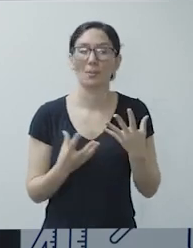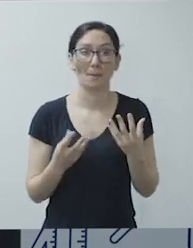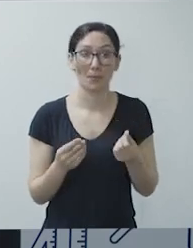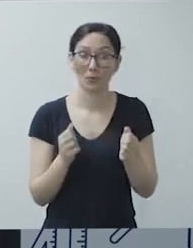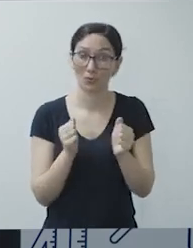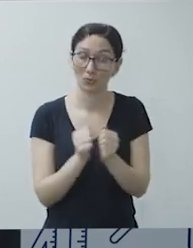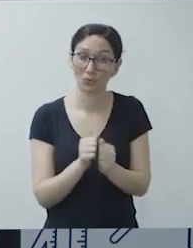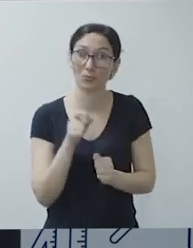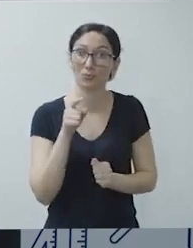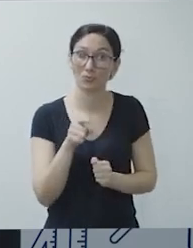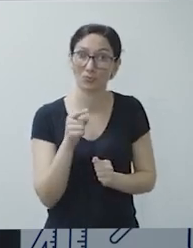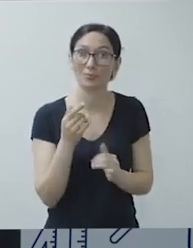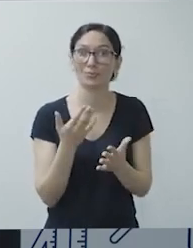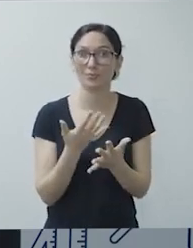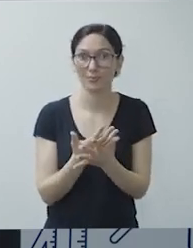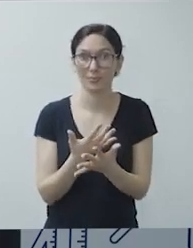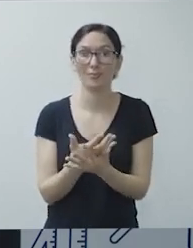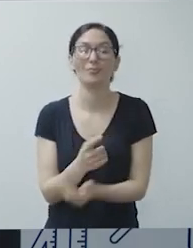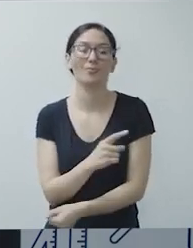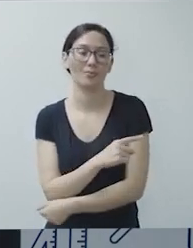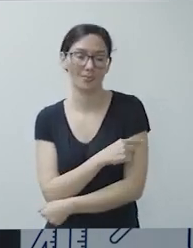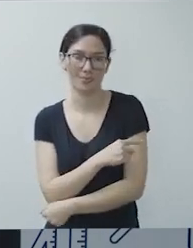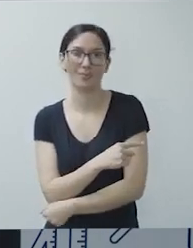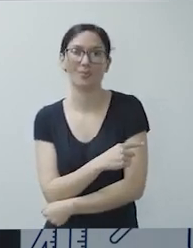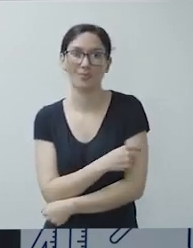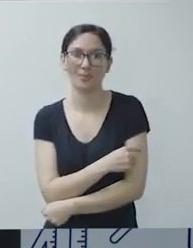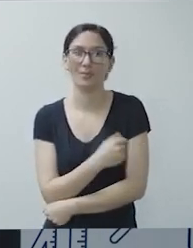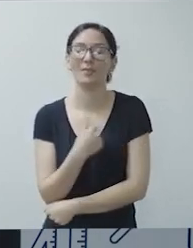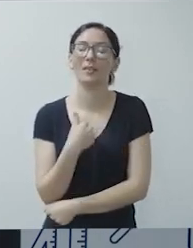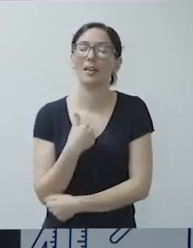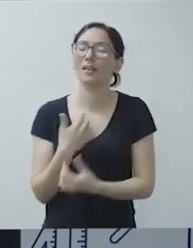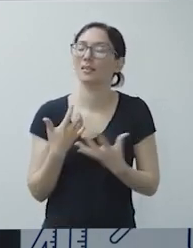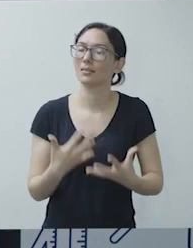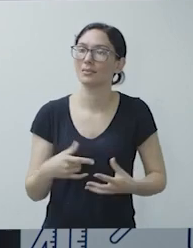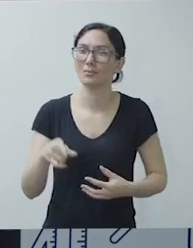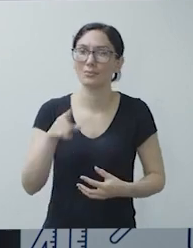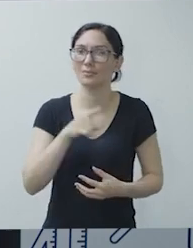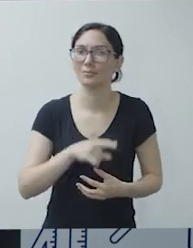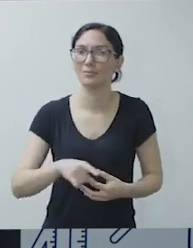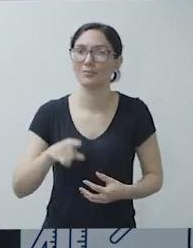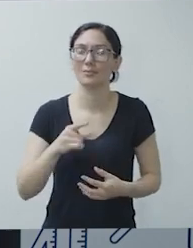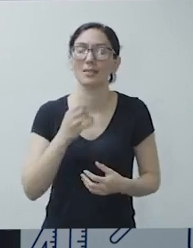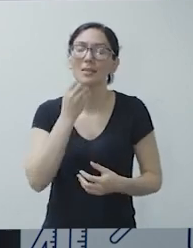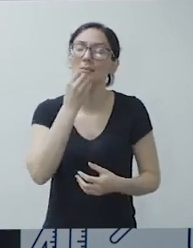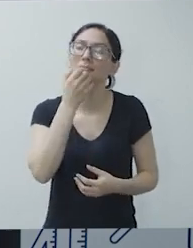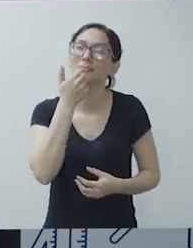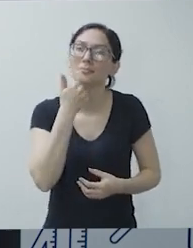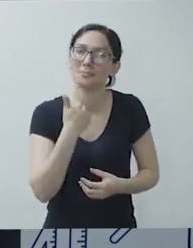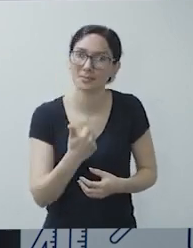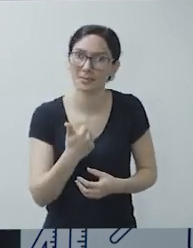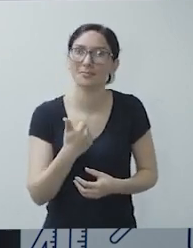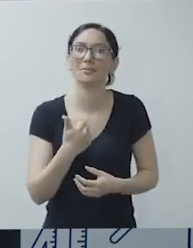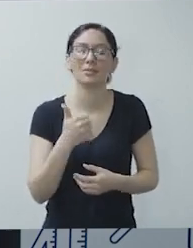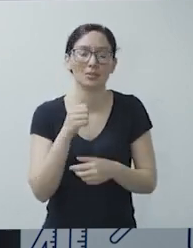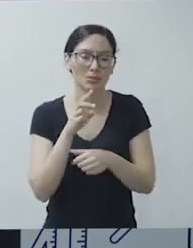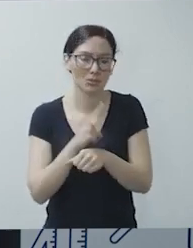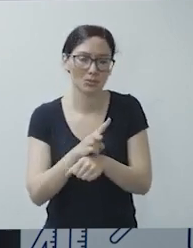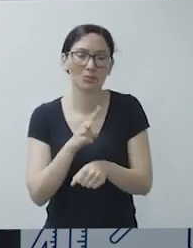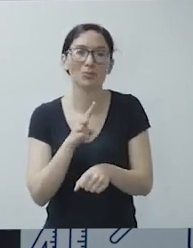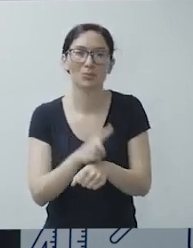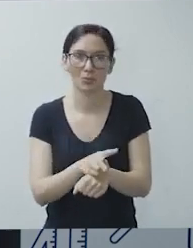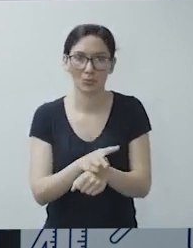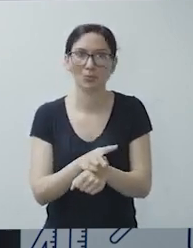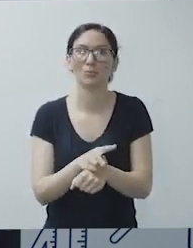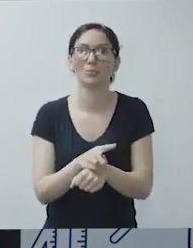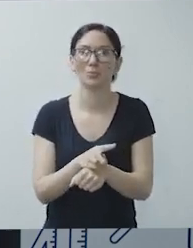estar com vocês nessa aula do primeiro ano. Eu desejo que vocês estejam bem, que vocês se